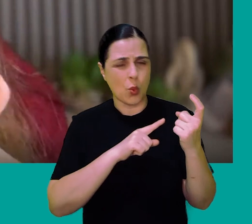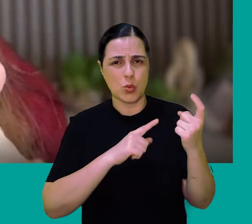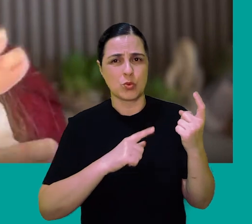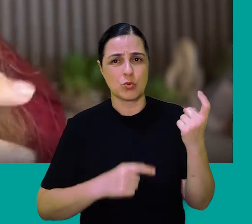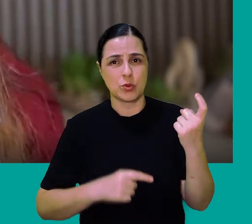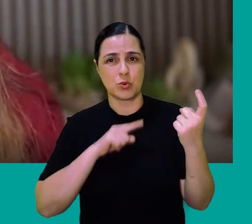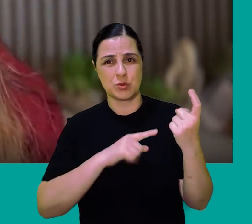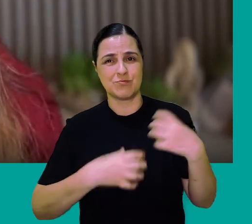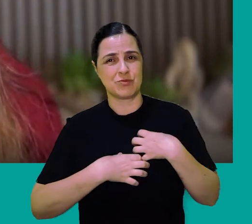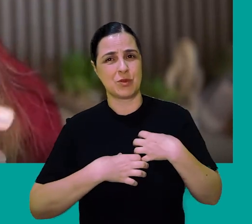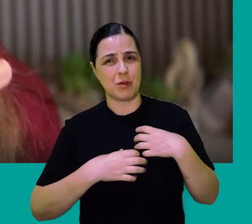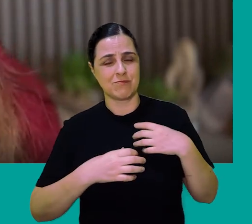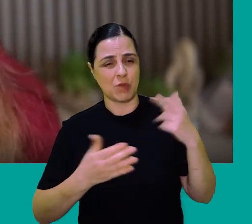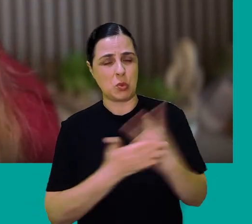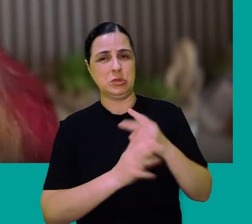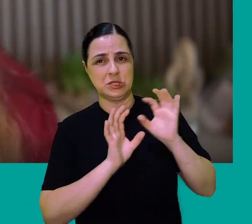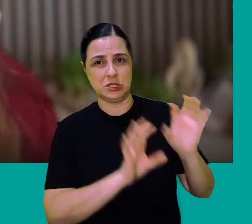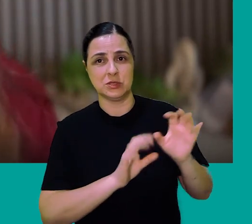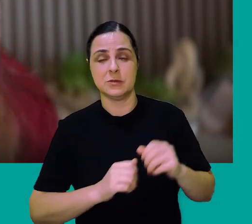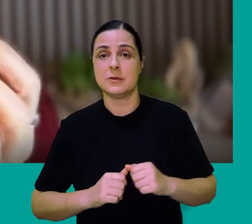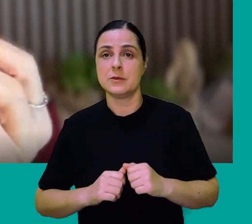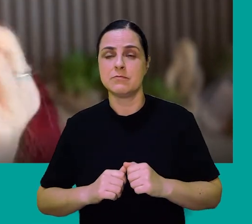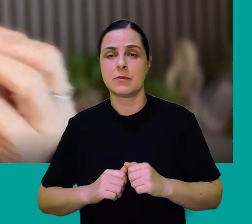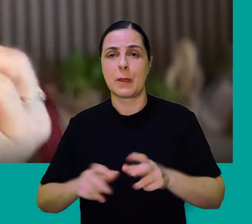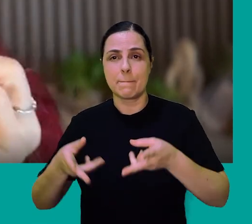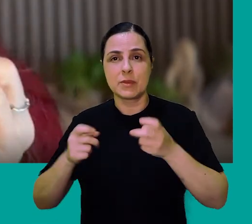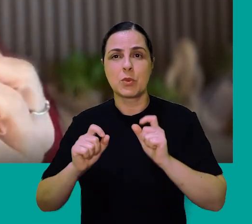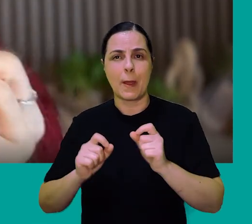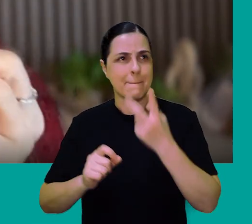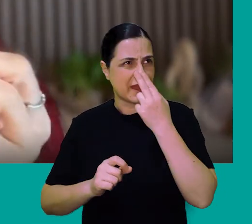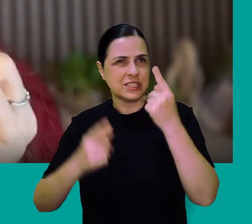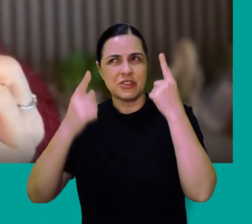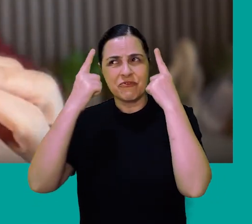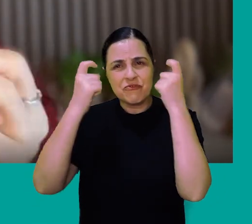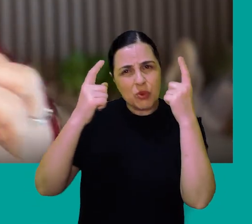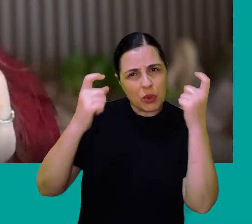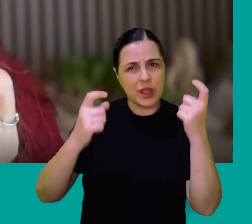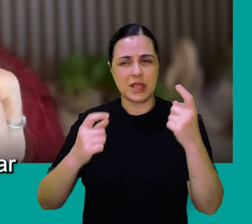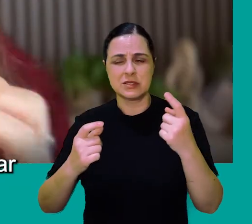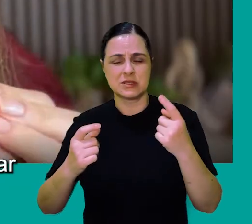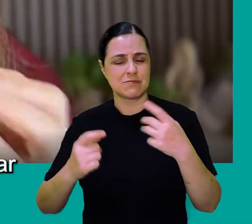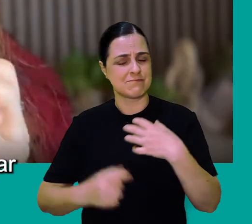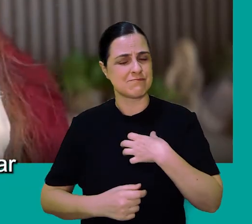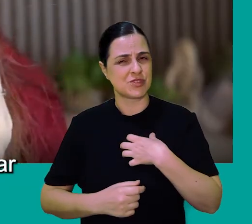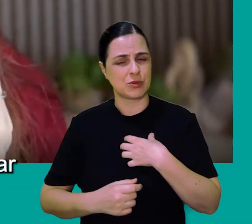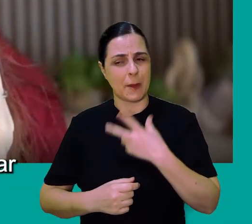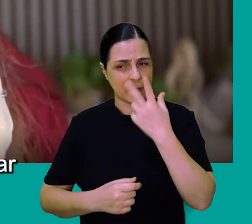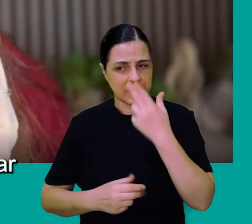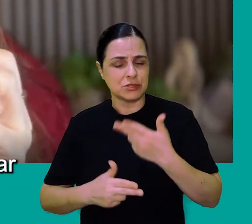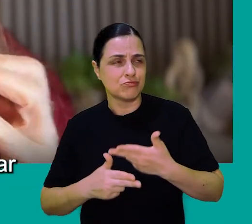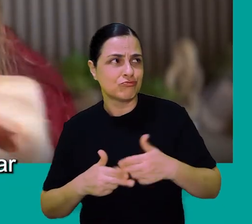fenômeno, né, que eram pequenas violências ou pequenas coisas cotidianas, muito